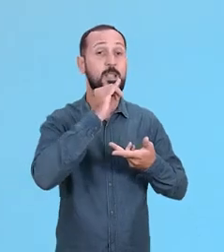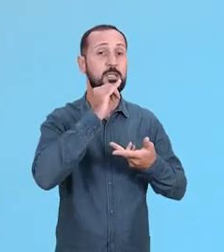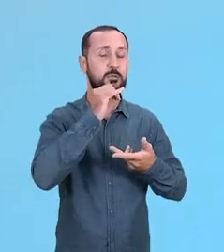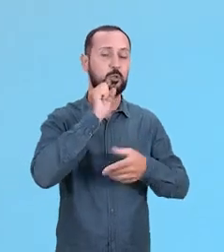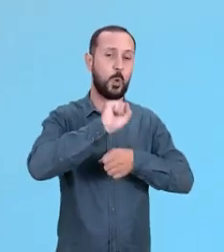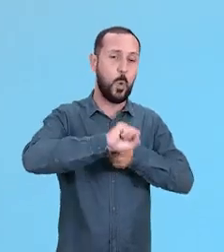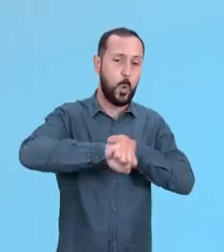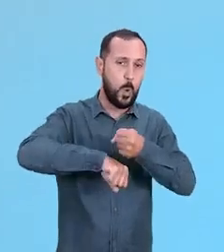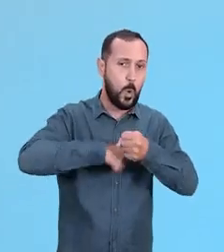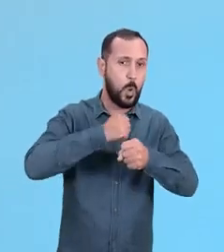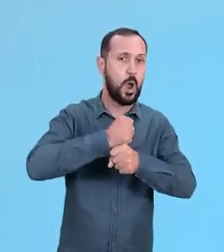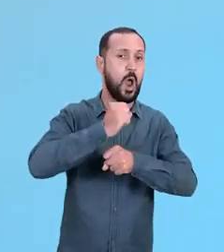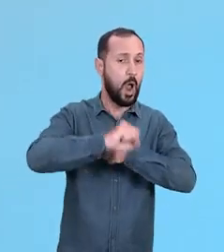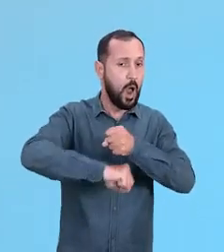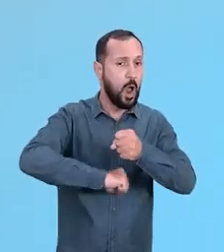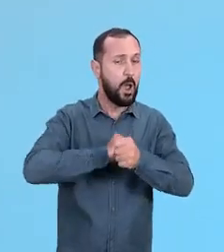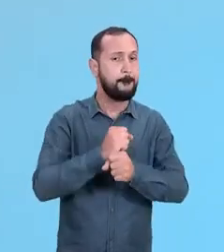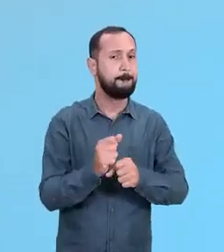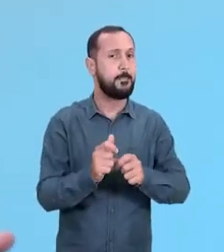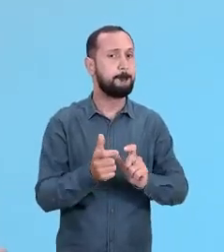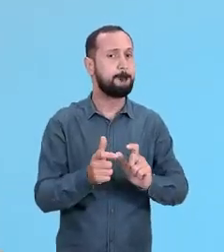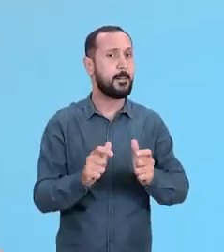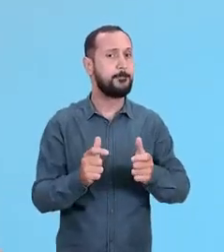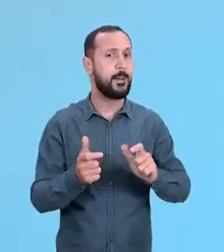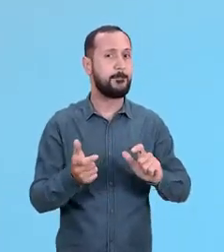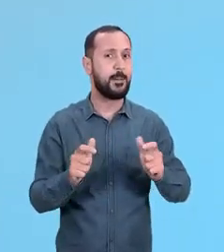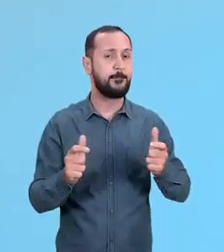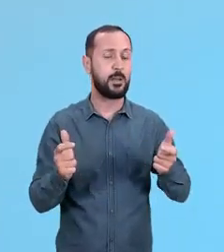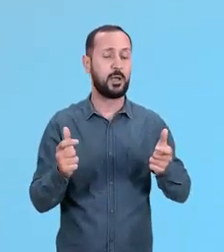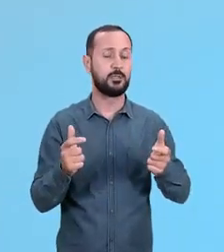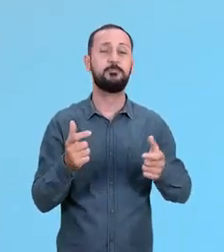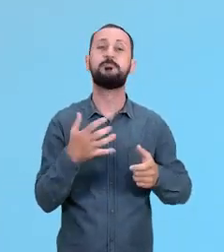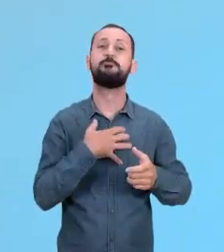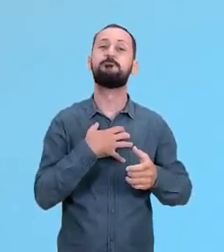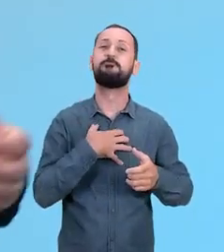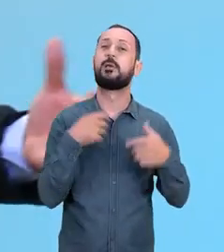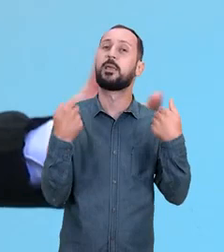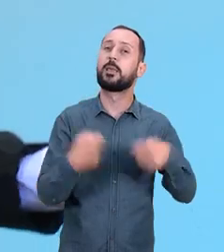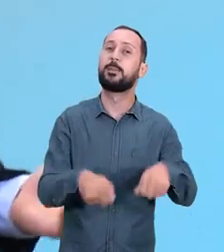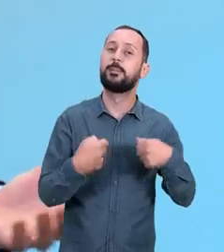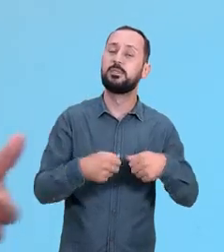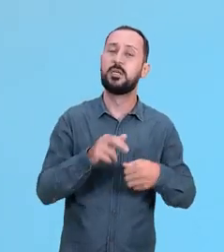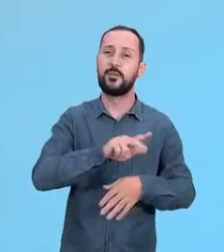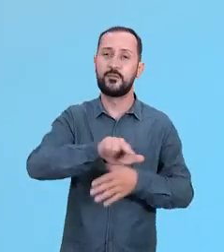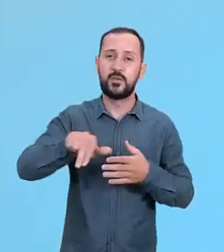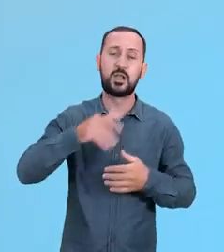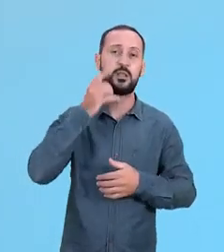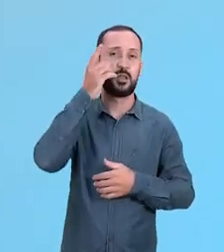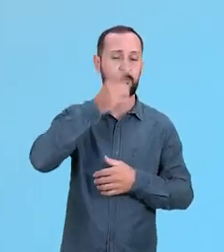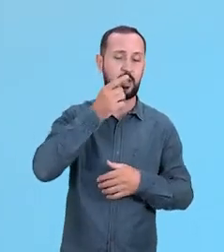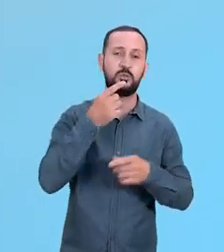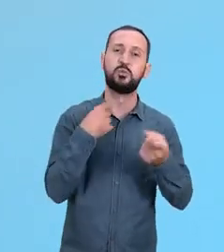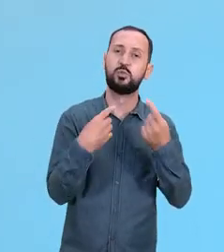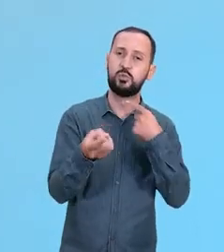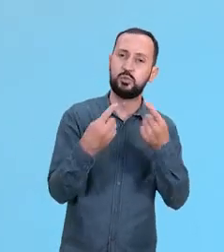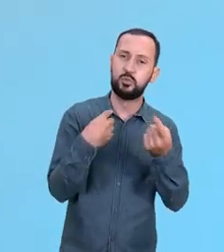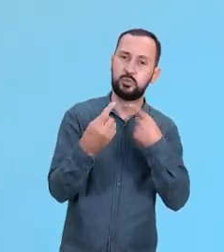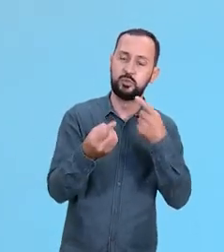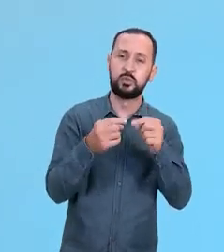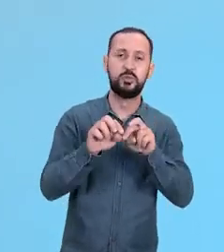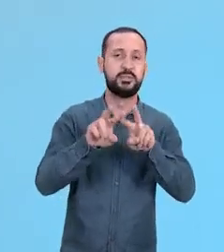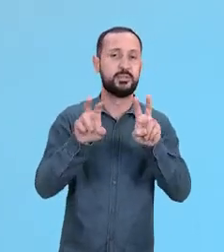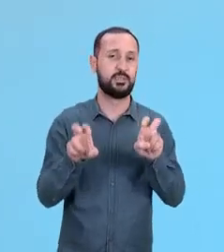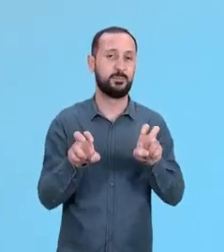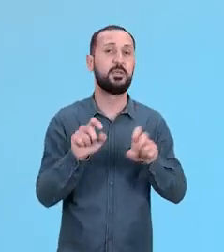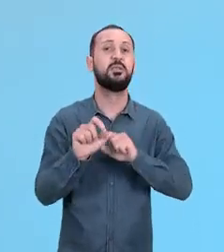que a todo ano aumenta, nós sentimos a necessidade, e vários deputados discutindo esse